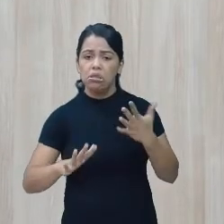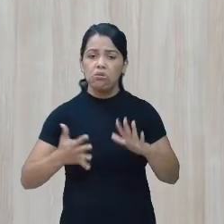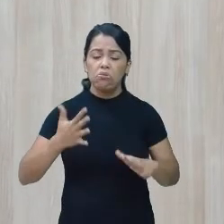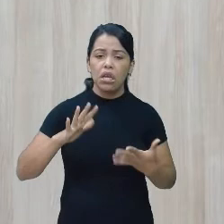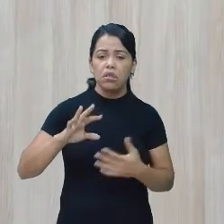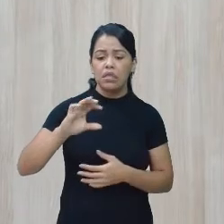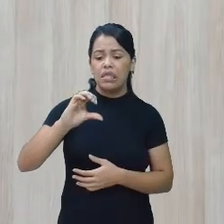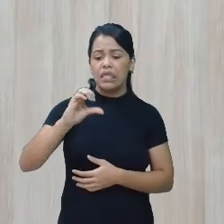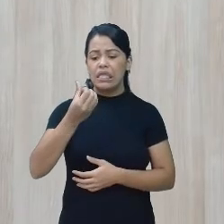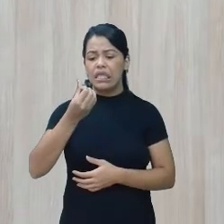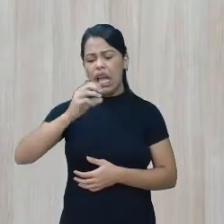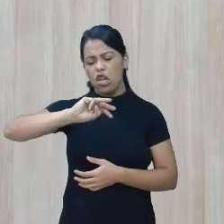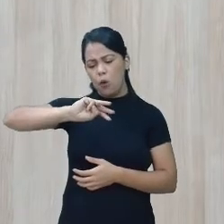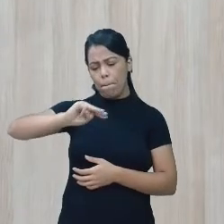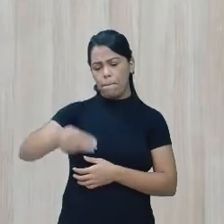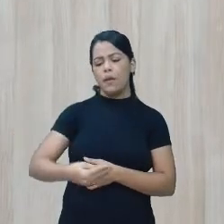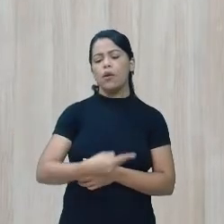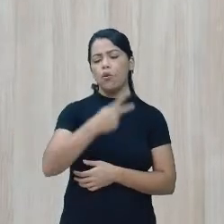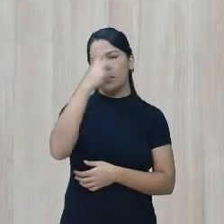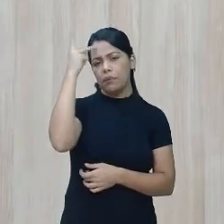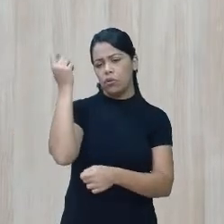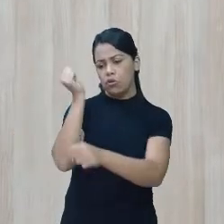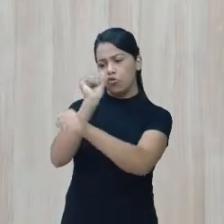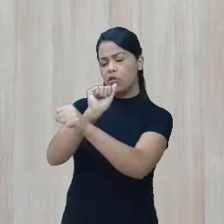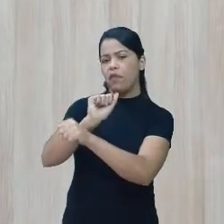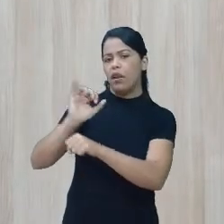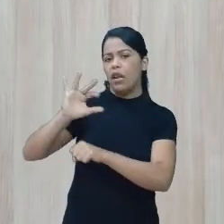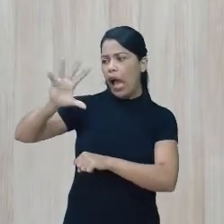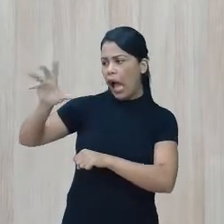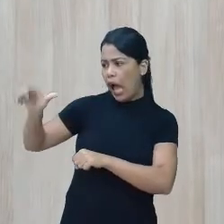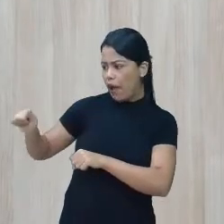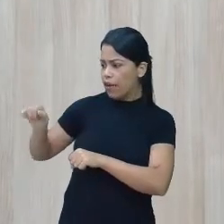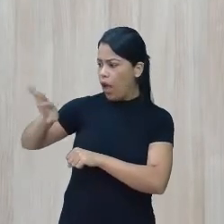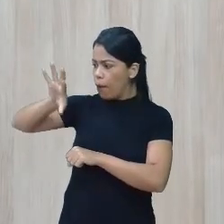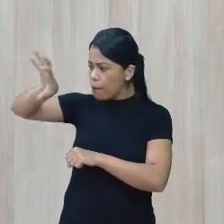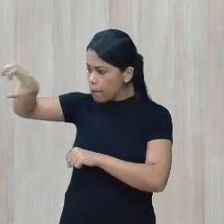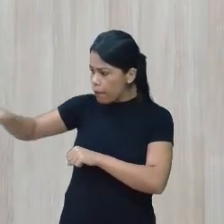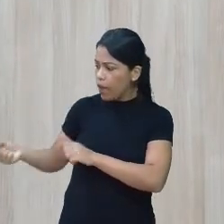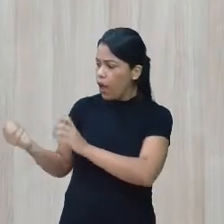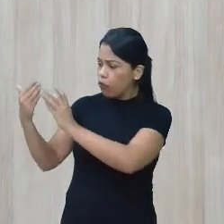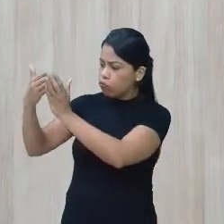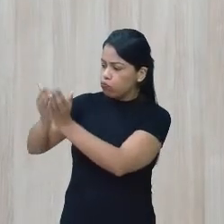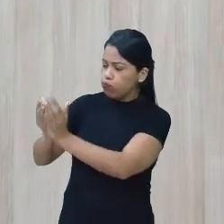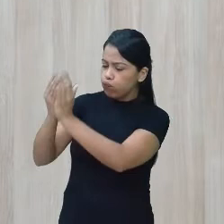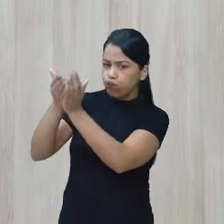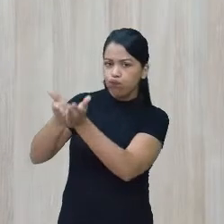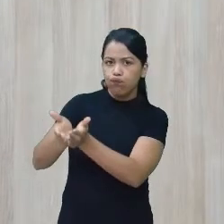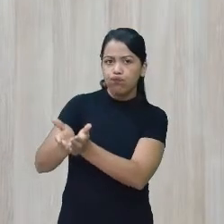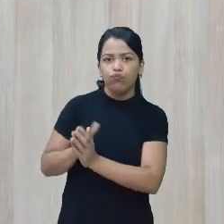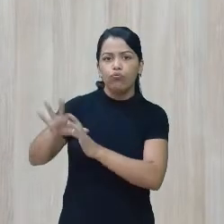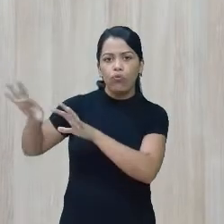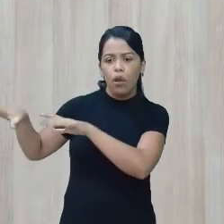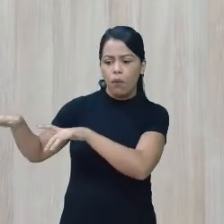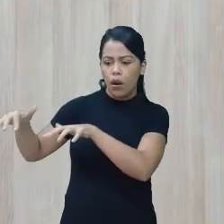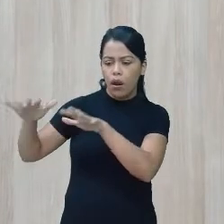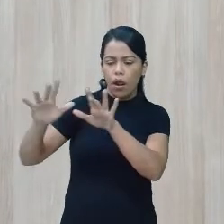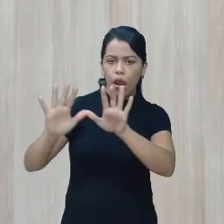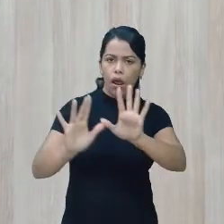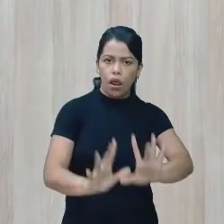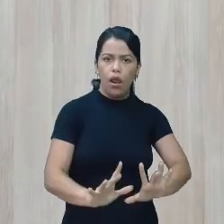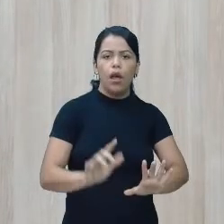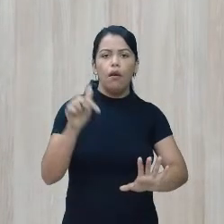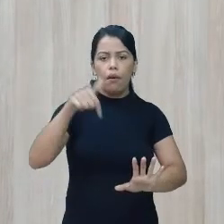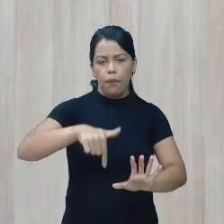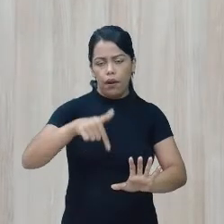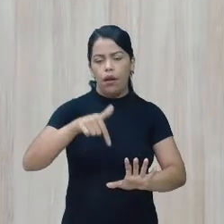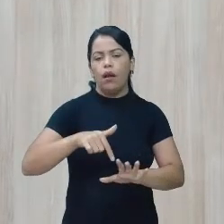pessoas escravizadas que foram trazidas da África para cá. Então, do final do século, da metade do século XVII